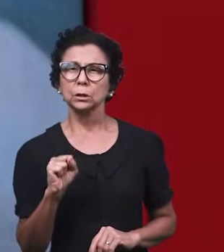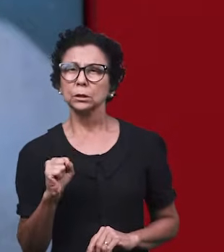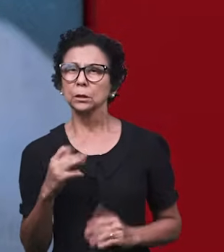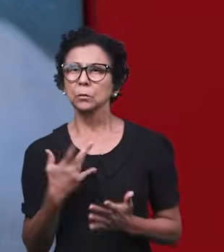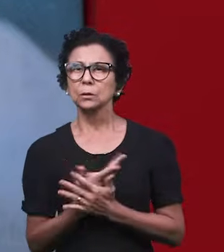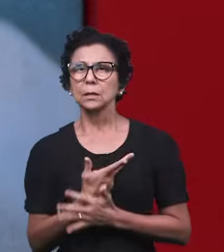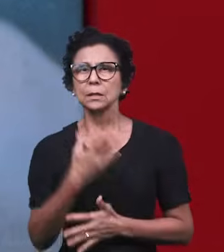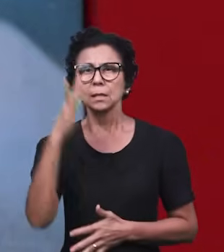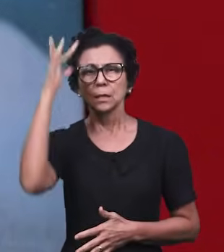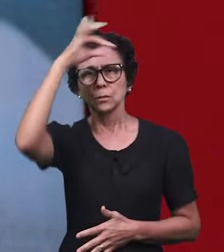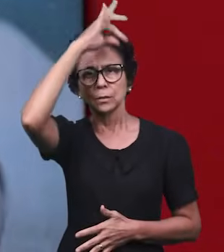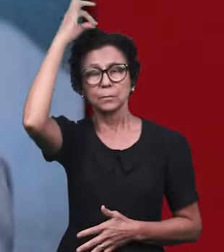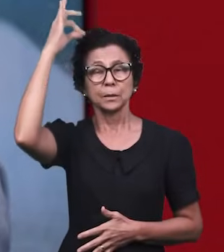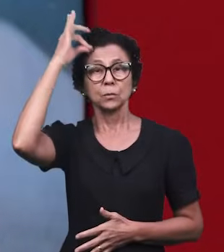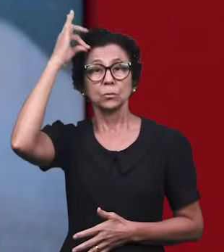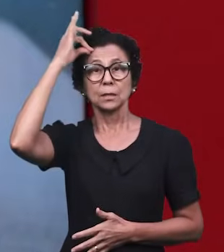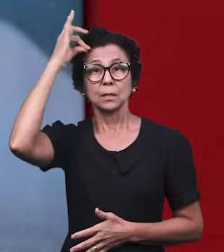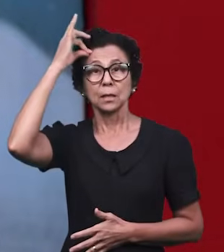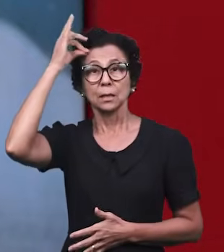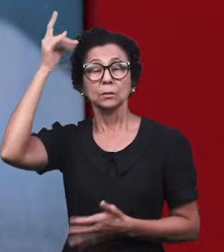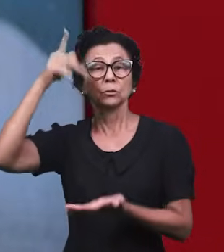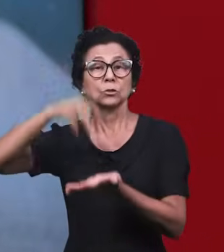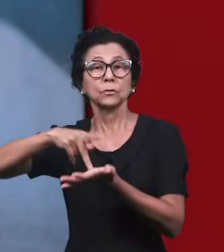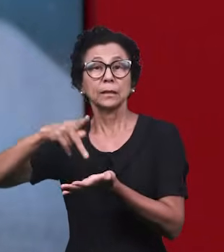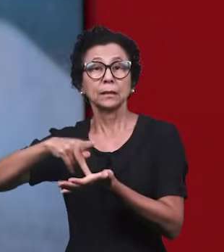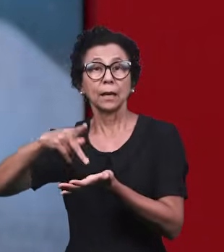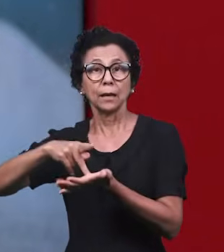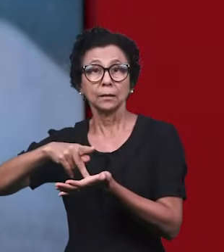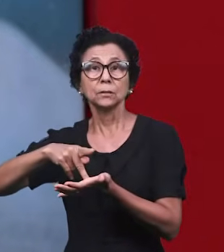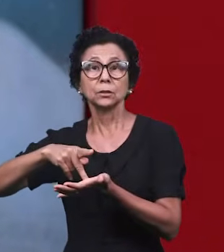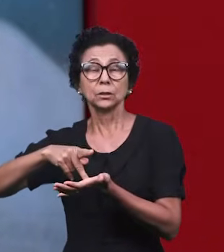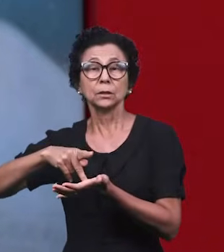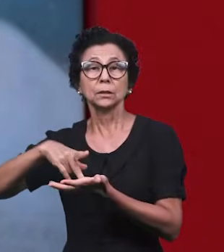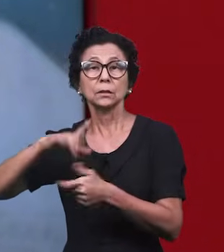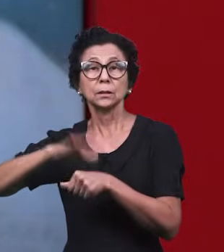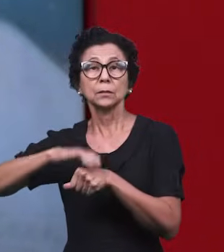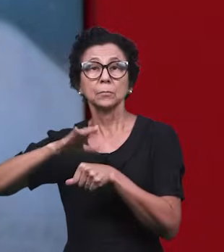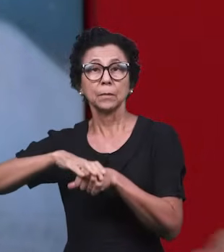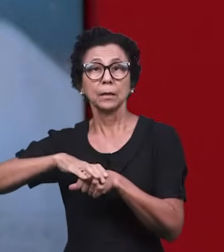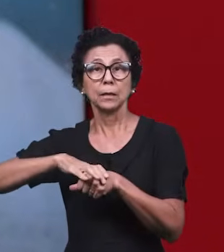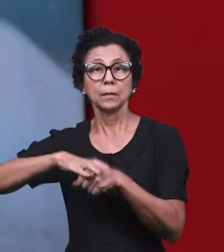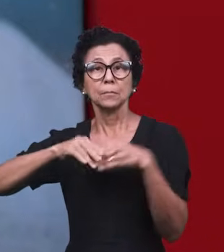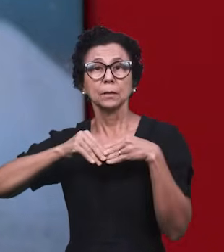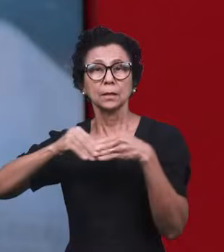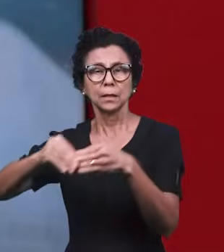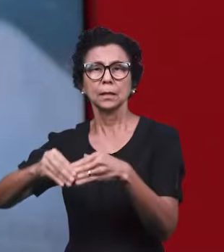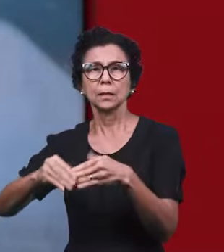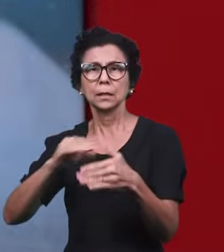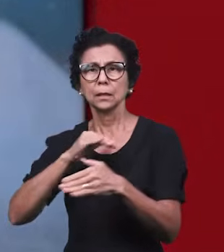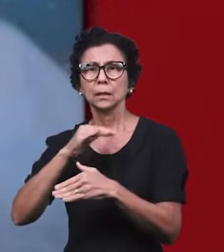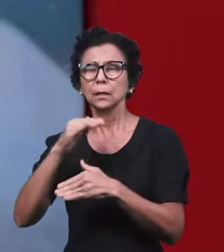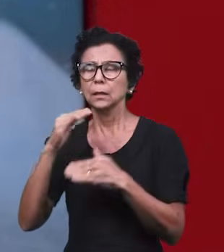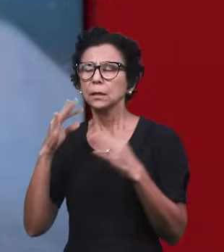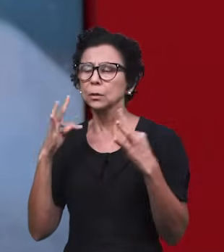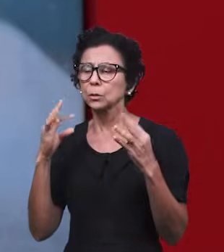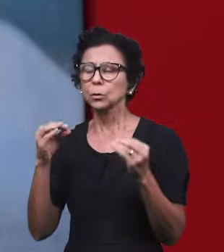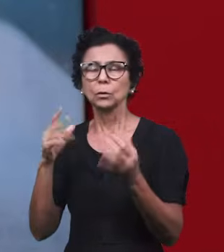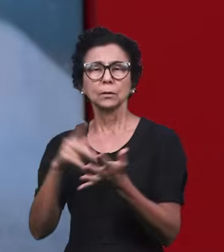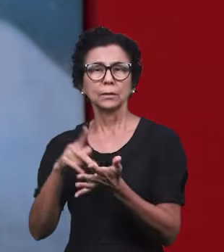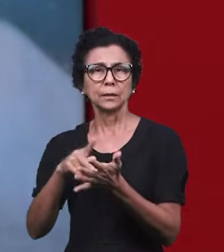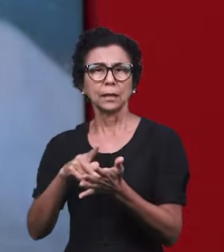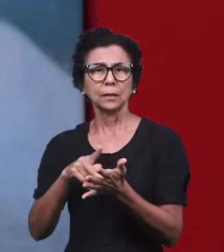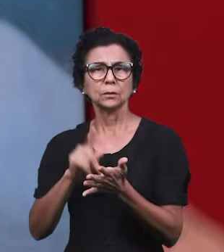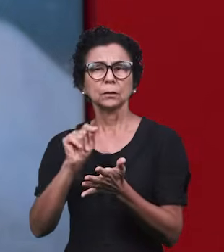seja, ele estava falando do Espírito Santo, que viria após ele, ele vos guiará em toda a verdade, ou seja, a verdade é o próprio